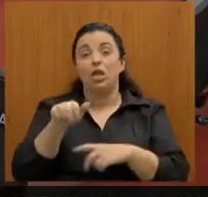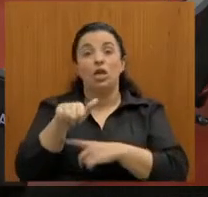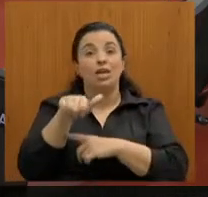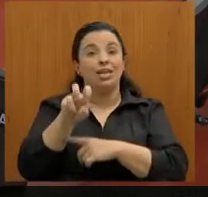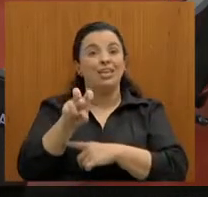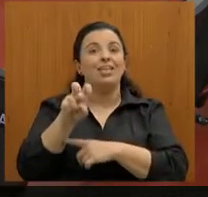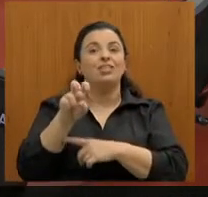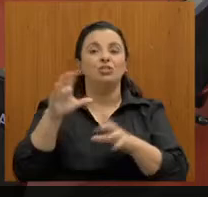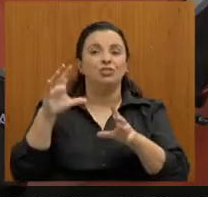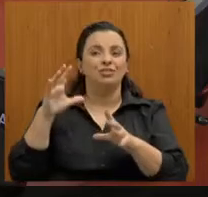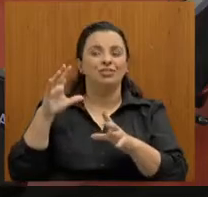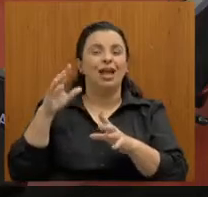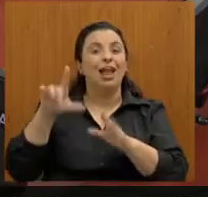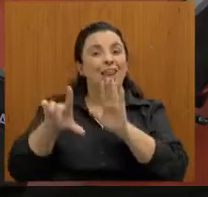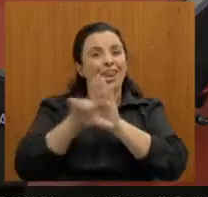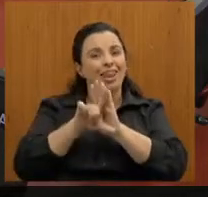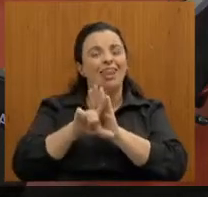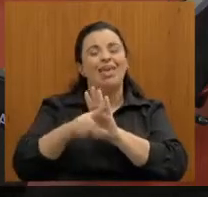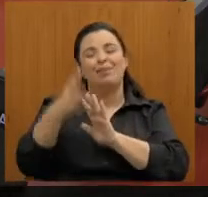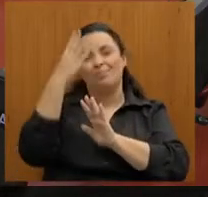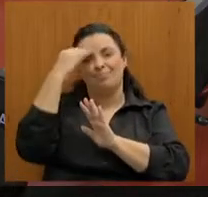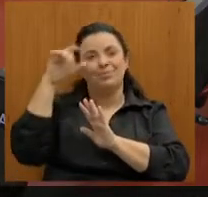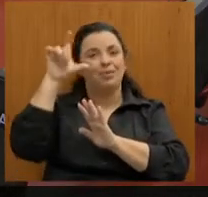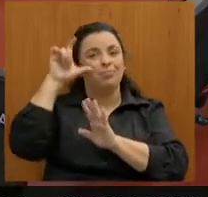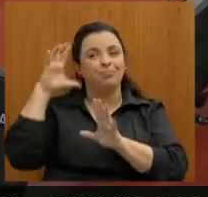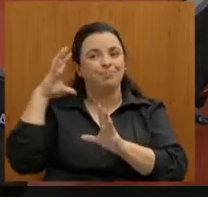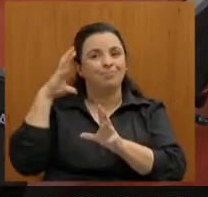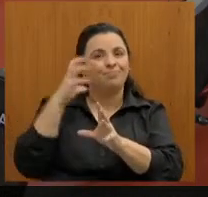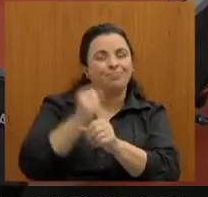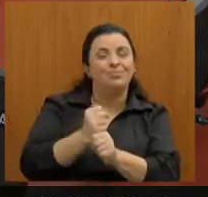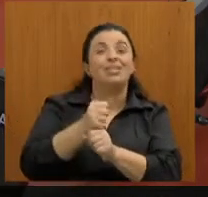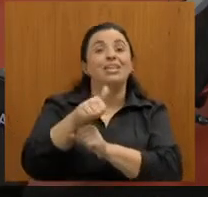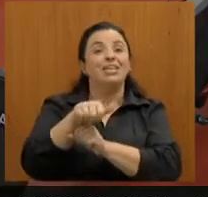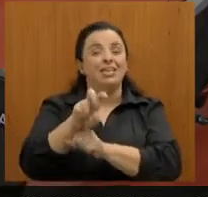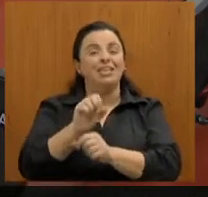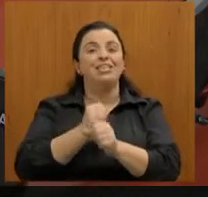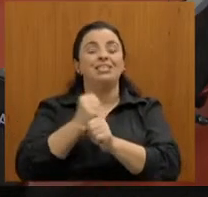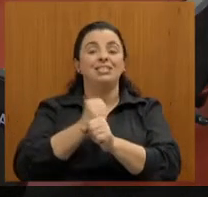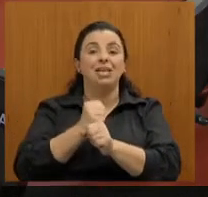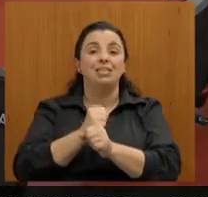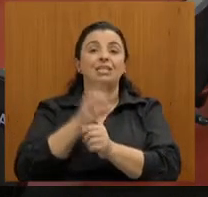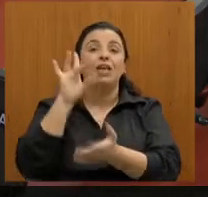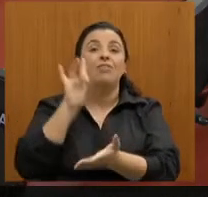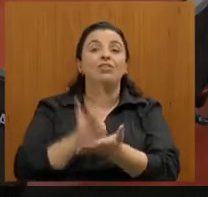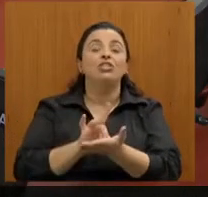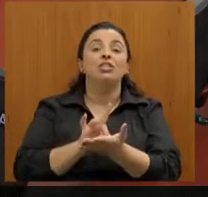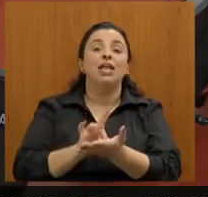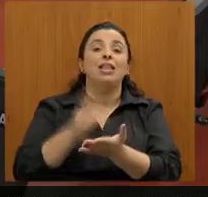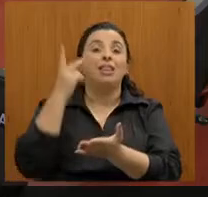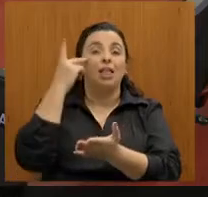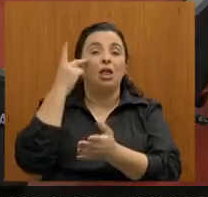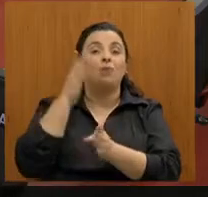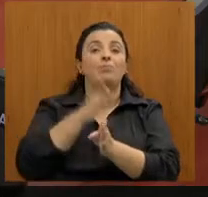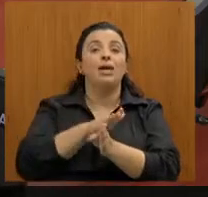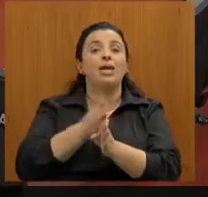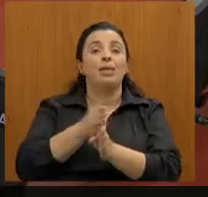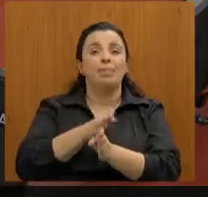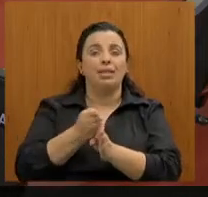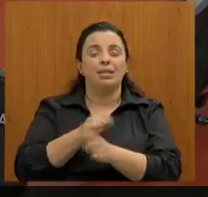da Lei Maria da Penha a efetividade da Norma híbrida Doutora Isabel 15 minutos para explanação